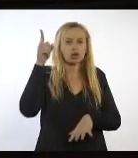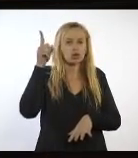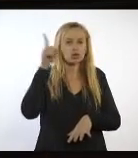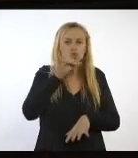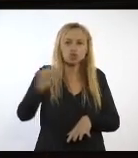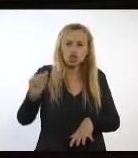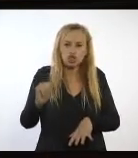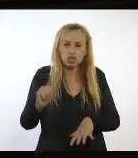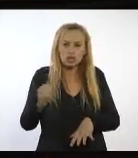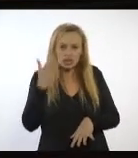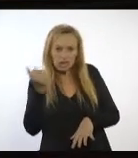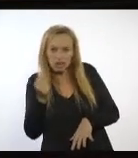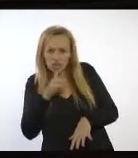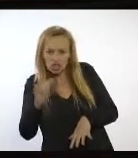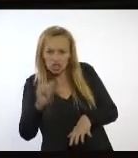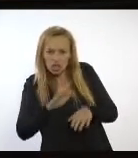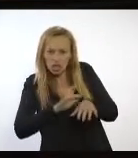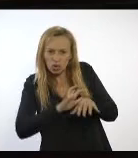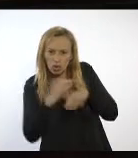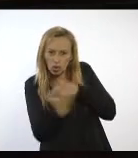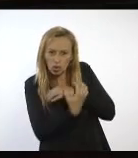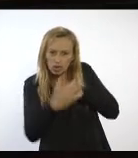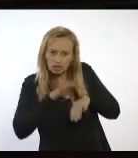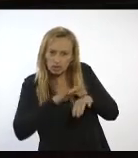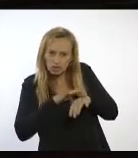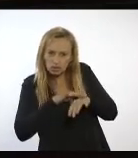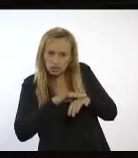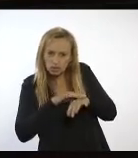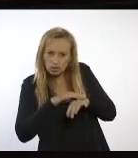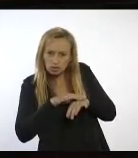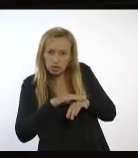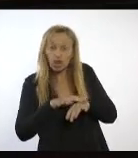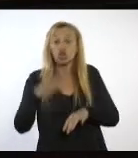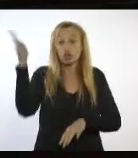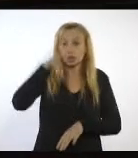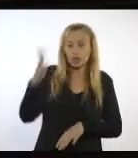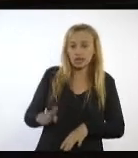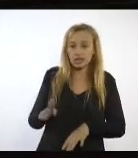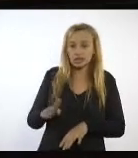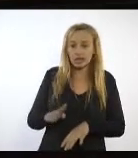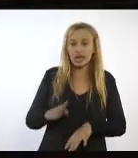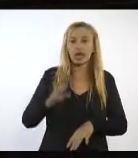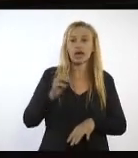dizer? Coronavírus, muito menos. Agora, no Brasil, a cada